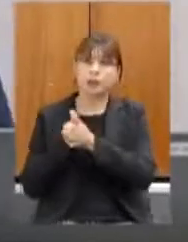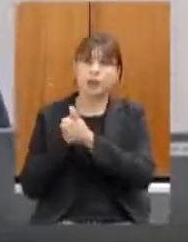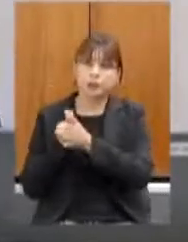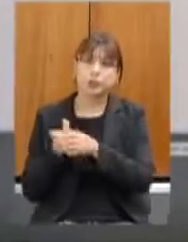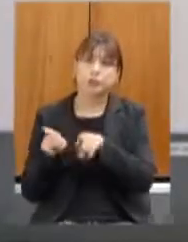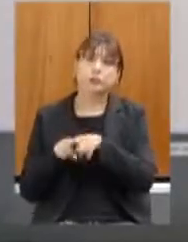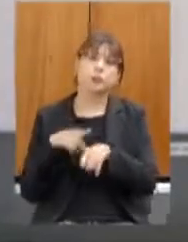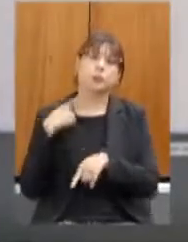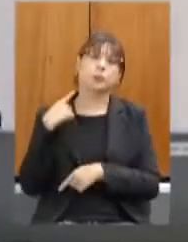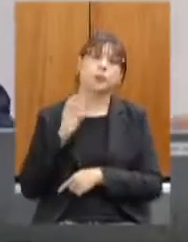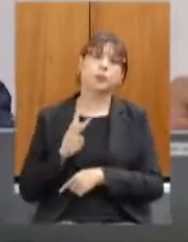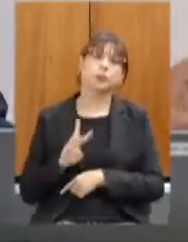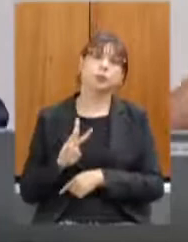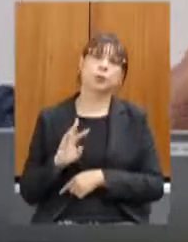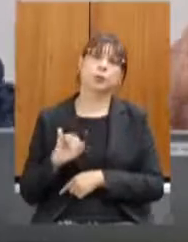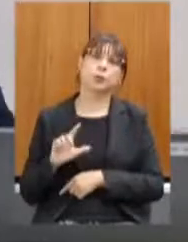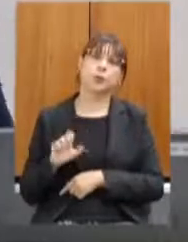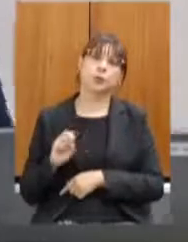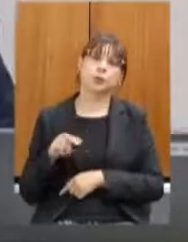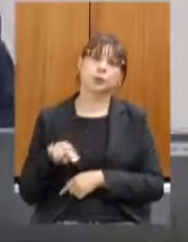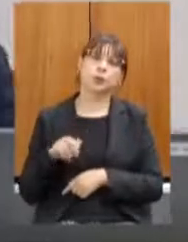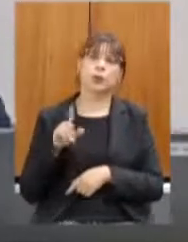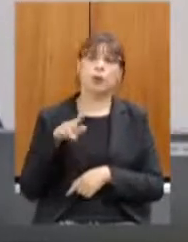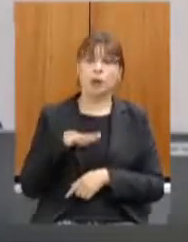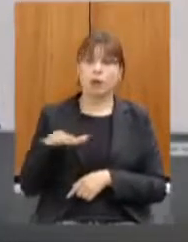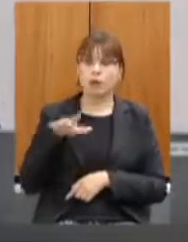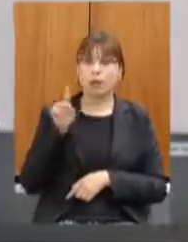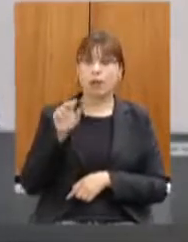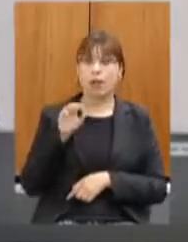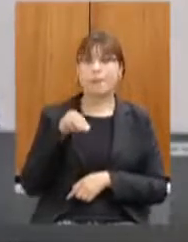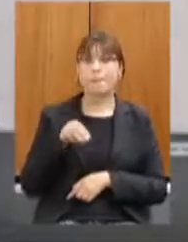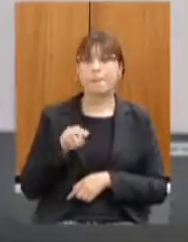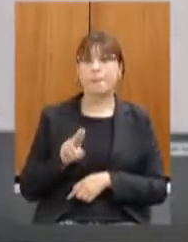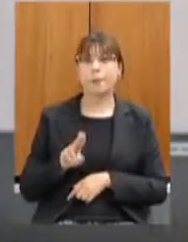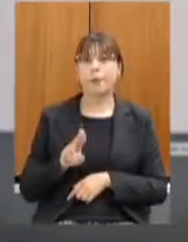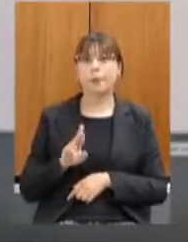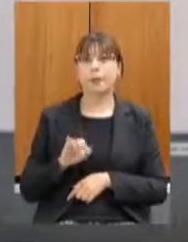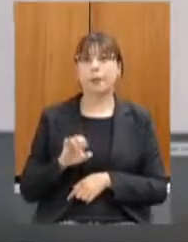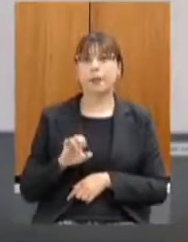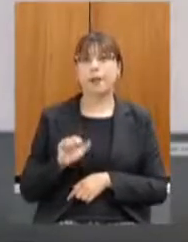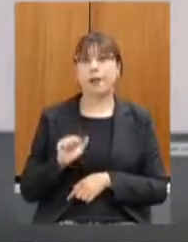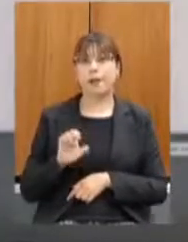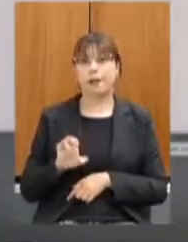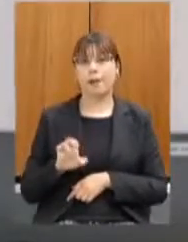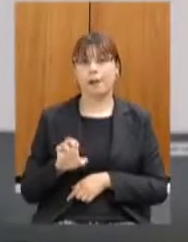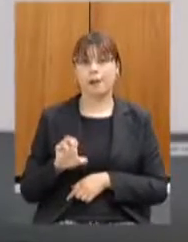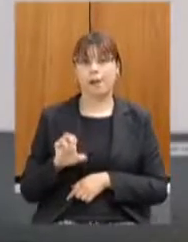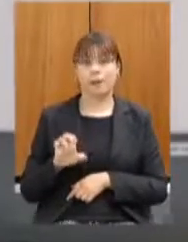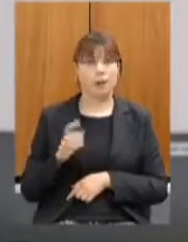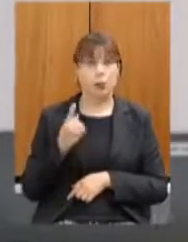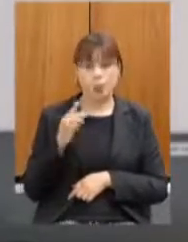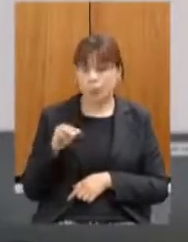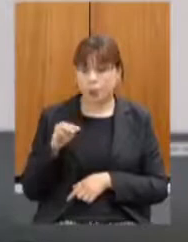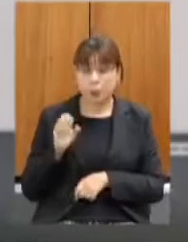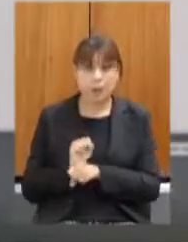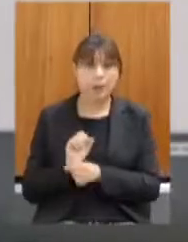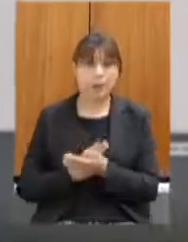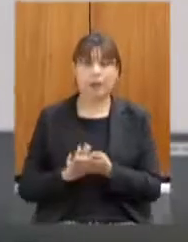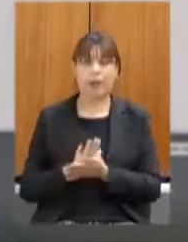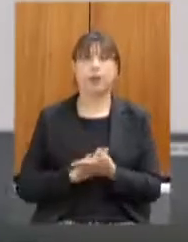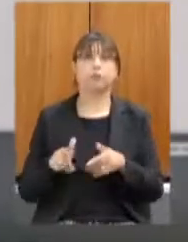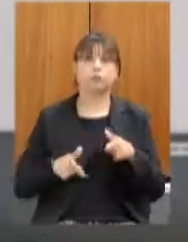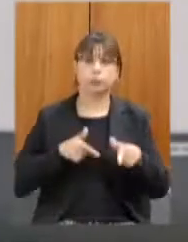Deputado Wilson ali na região de Muriaé e nessa pandemia eles não pararam Um minuto sequer